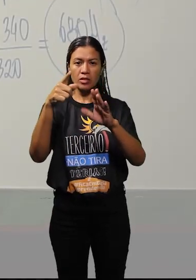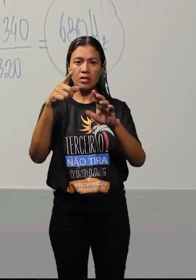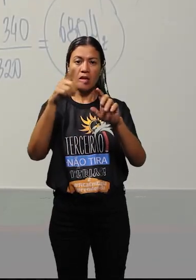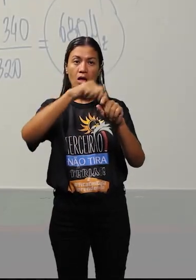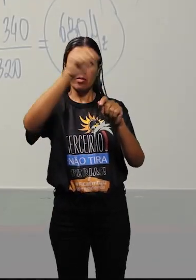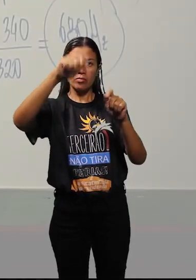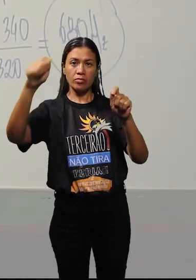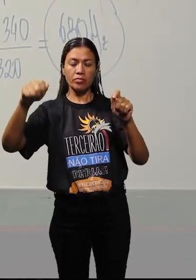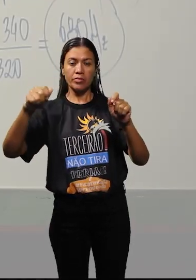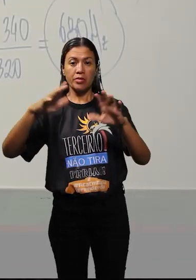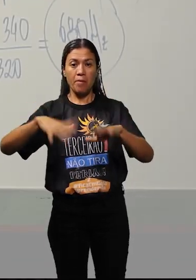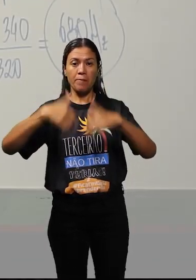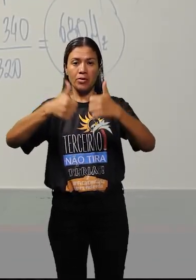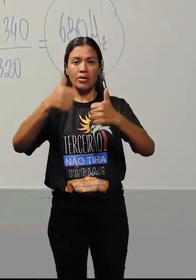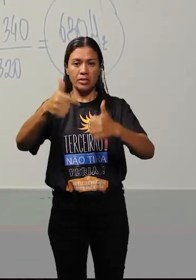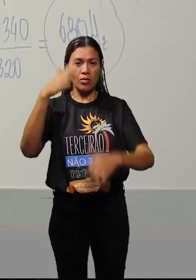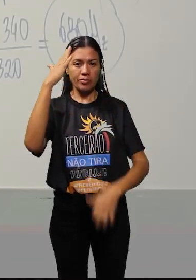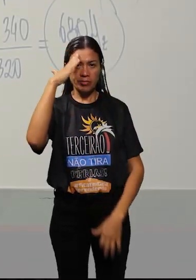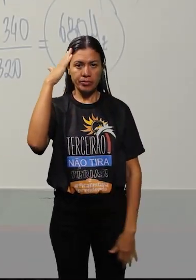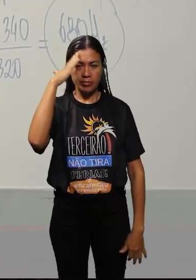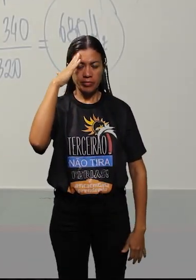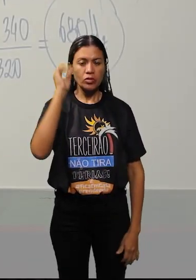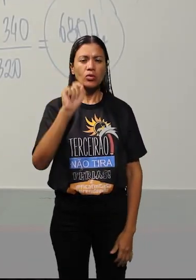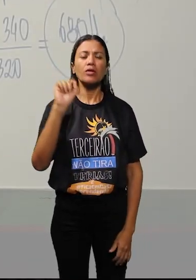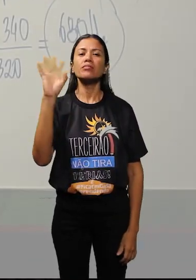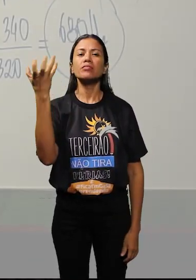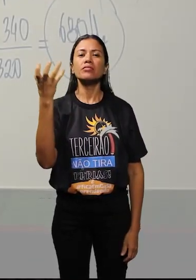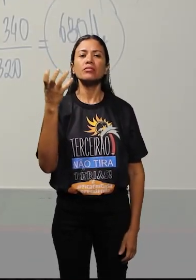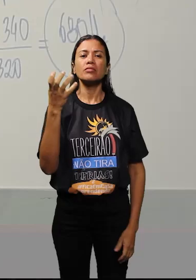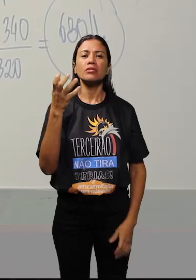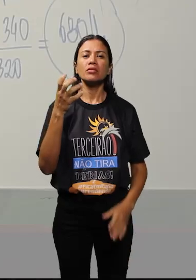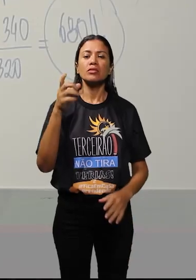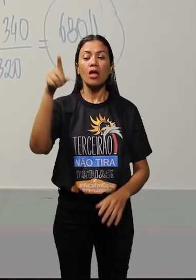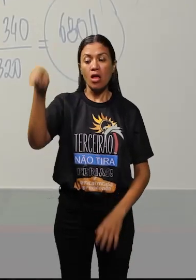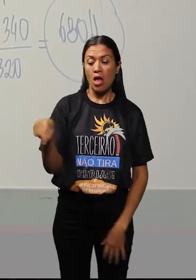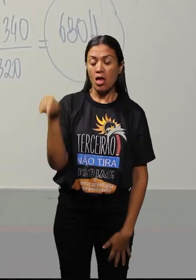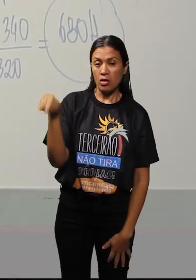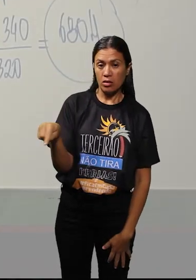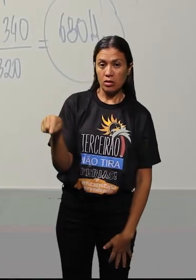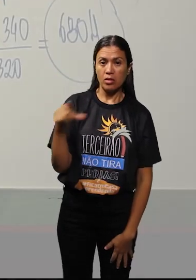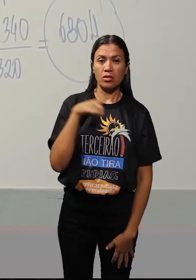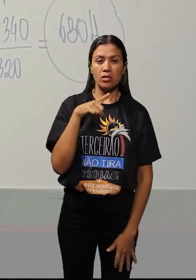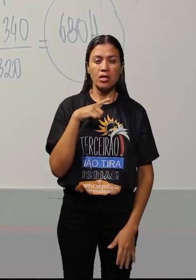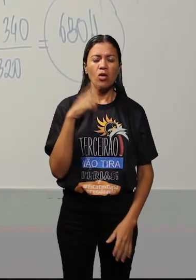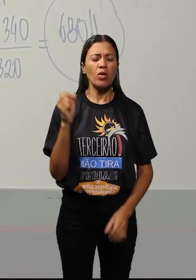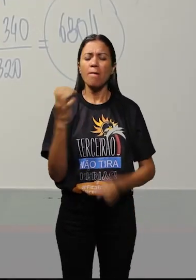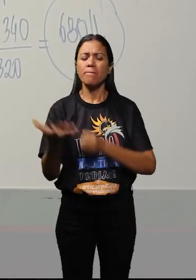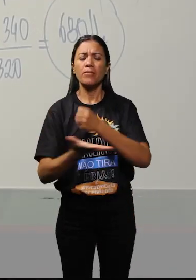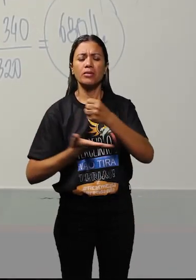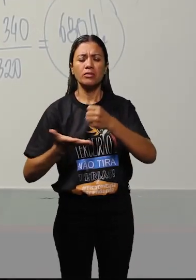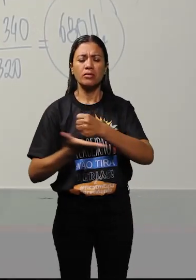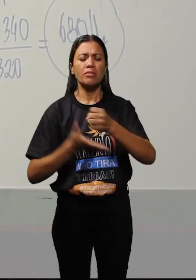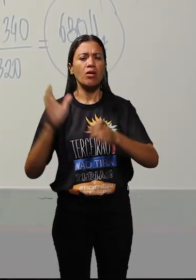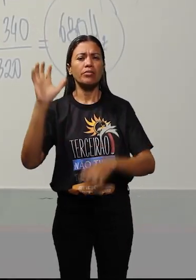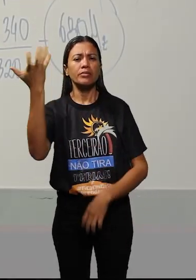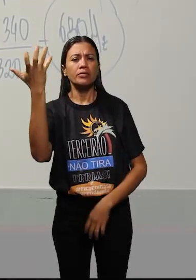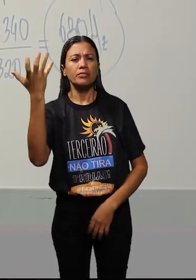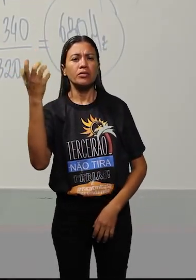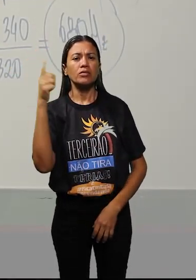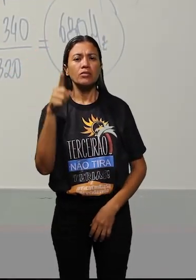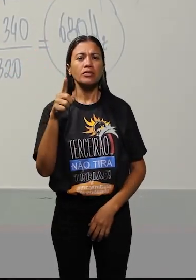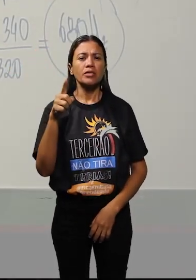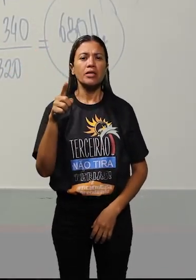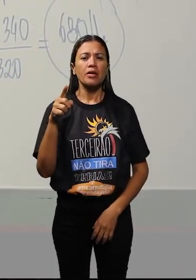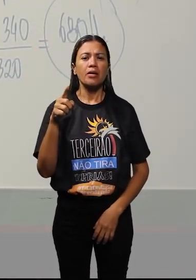sua frequência original. Como assim, professor? Vamos imaginar o seguinte, eu tenho